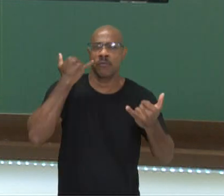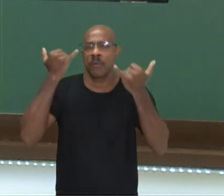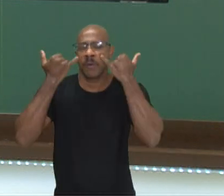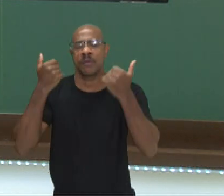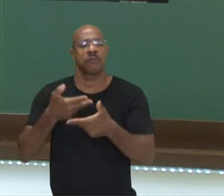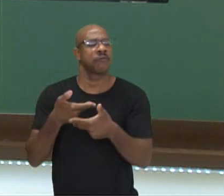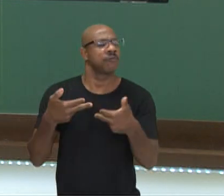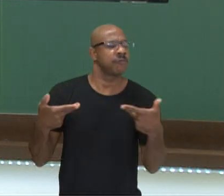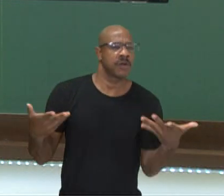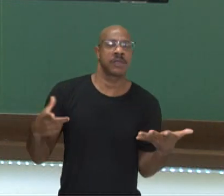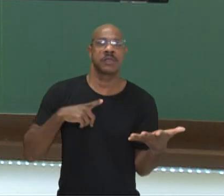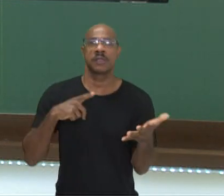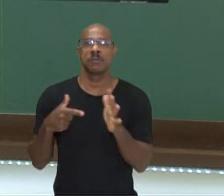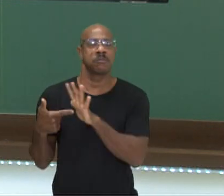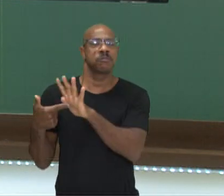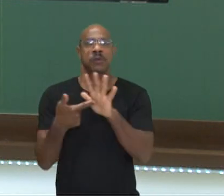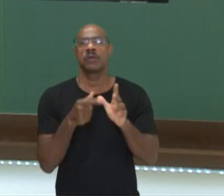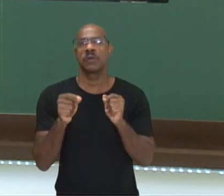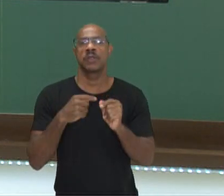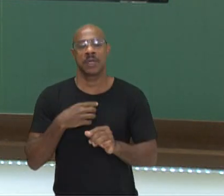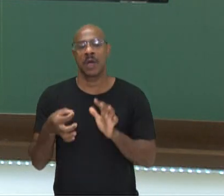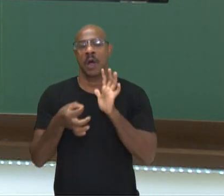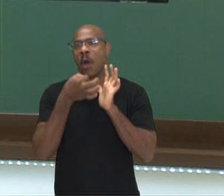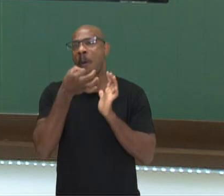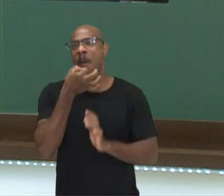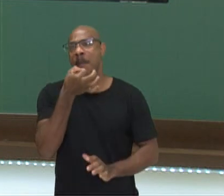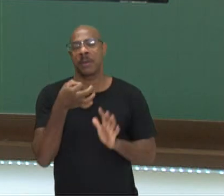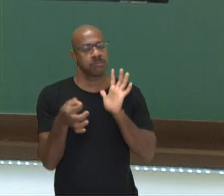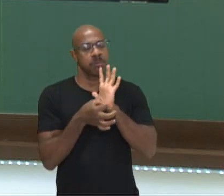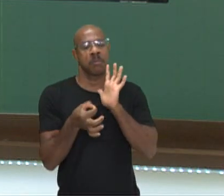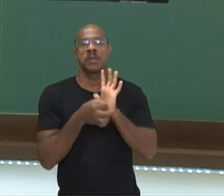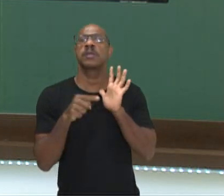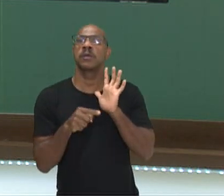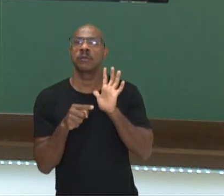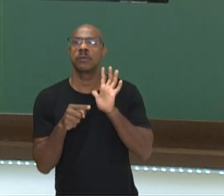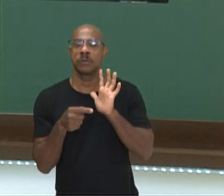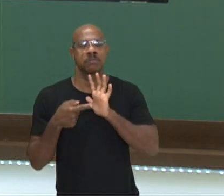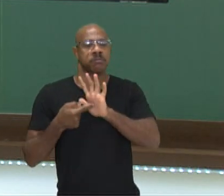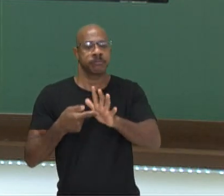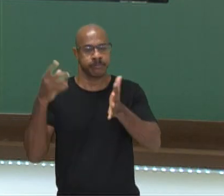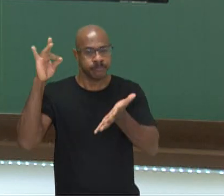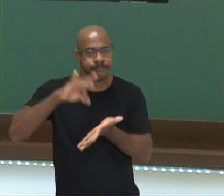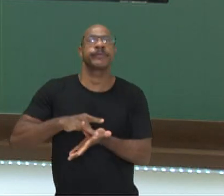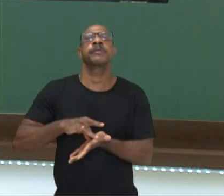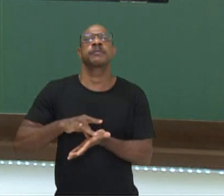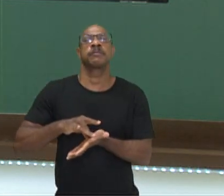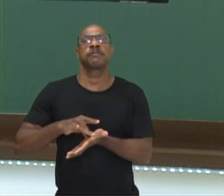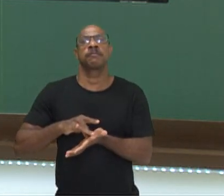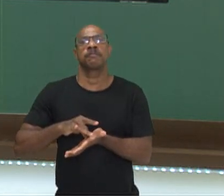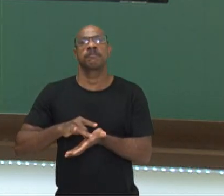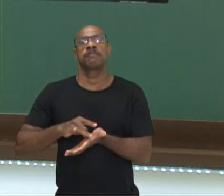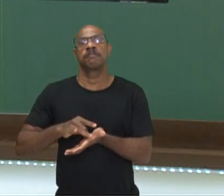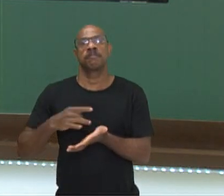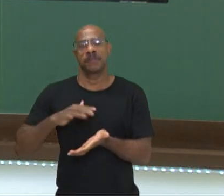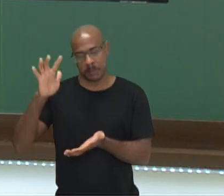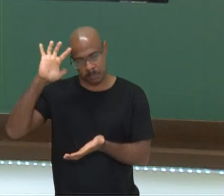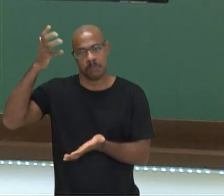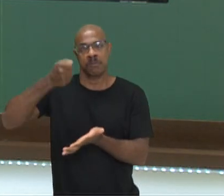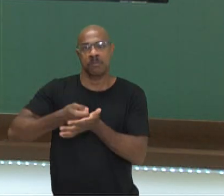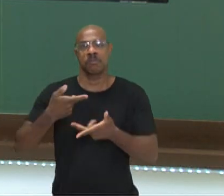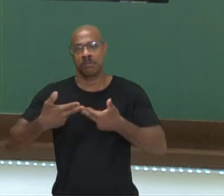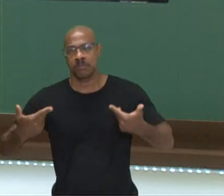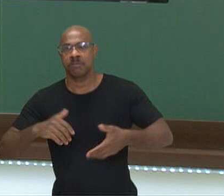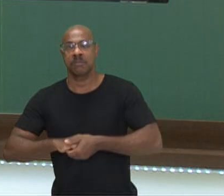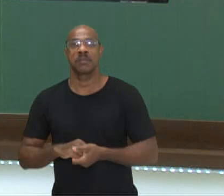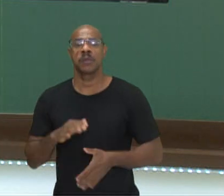que sustentam a sua opinião, que sustentam o seu ponto de vista. Então, todas